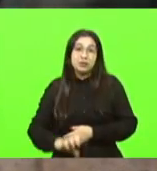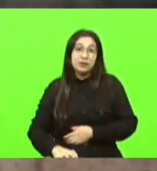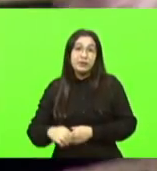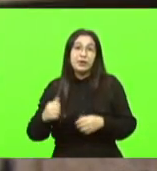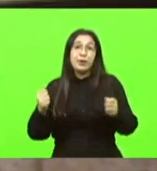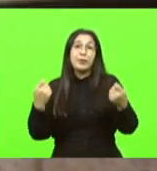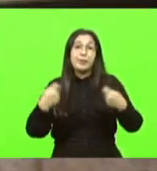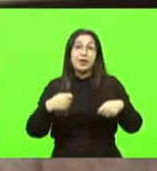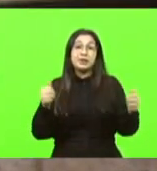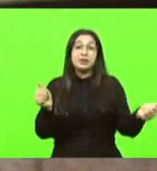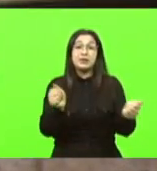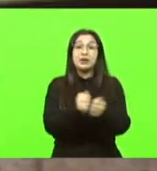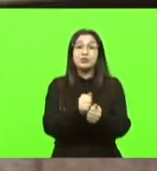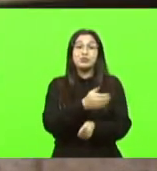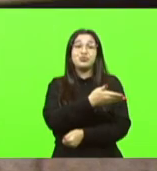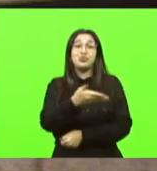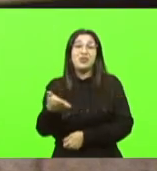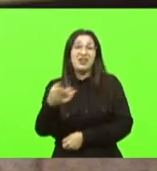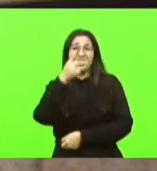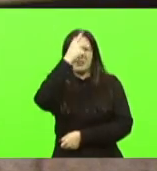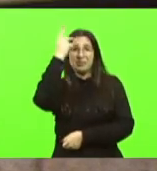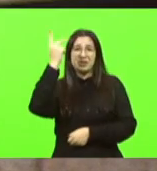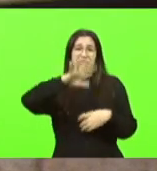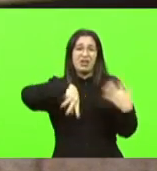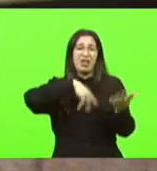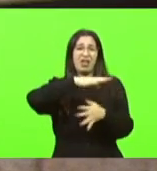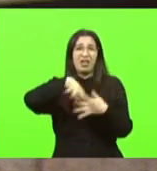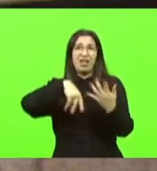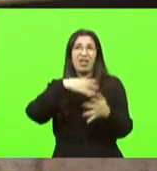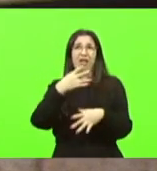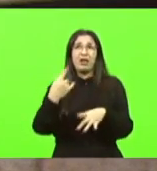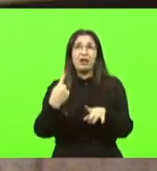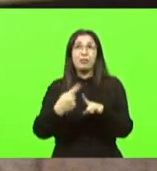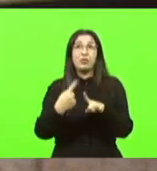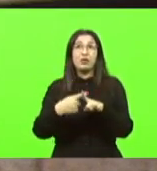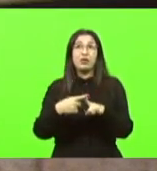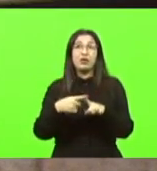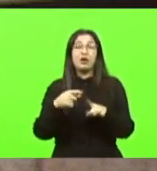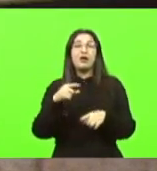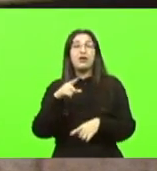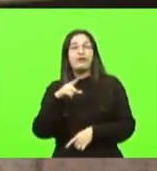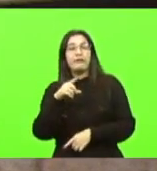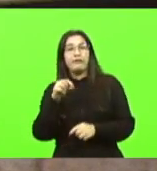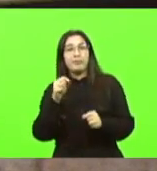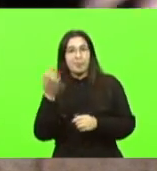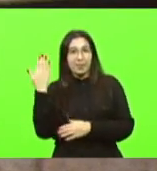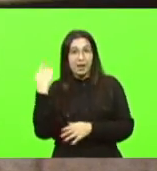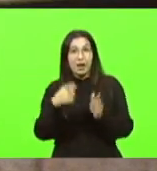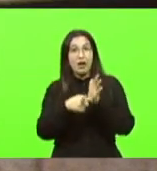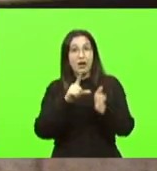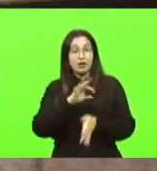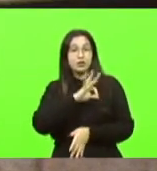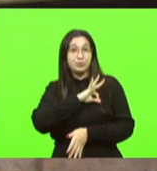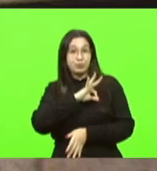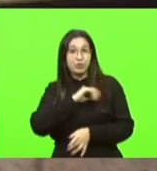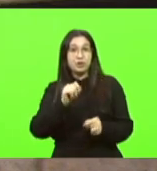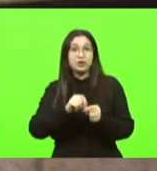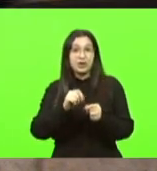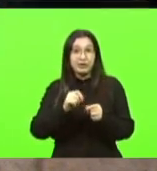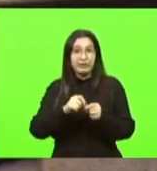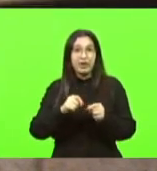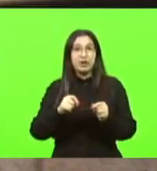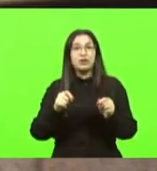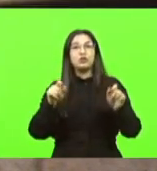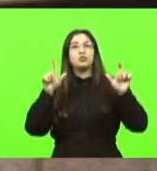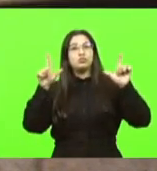desse pessoal aí fazendo baderna lá que eles fizeram aqui manifestações decentes honrados e aí vem essa essa